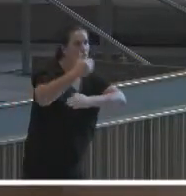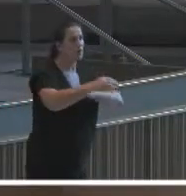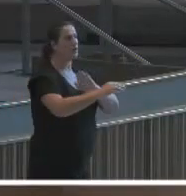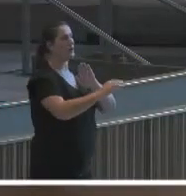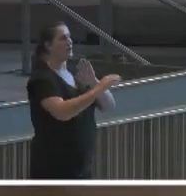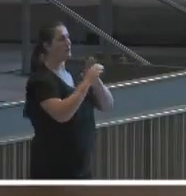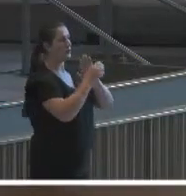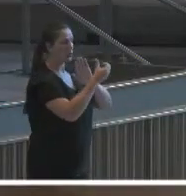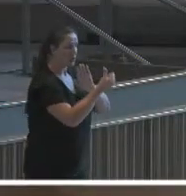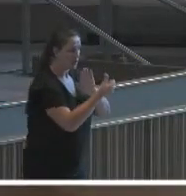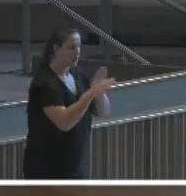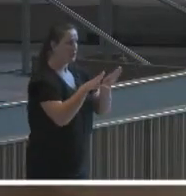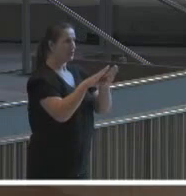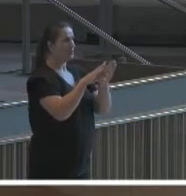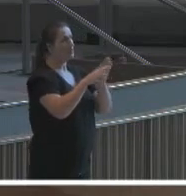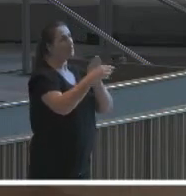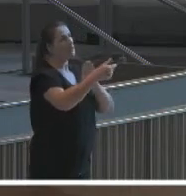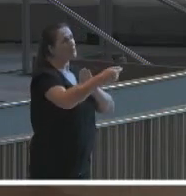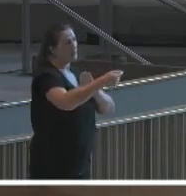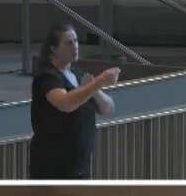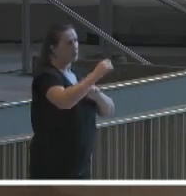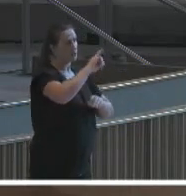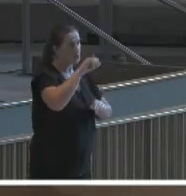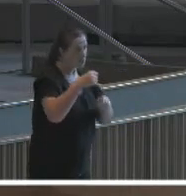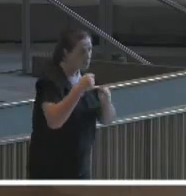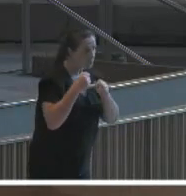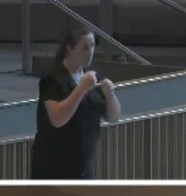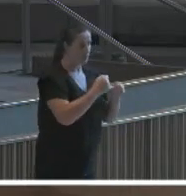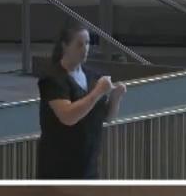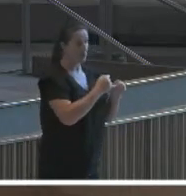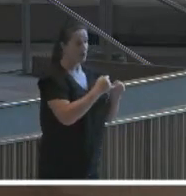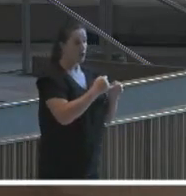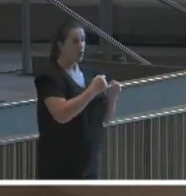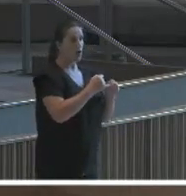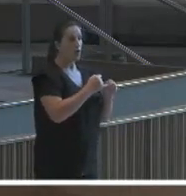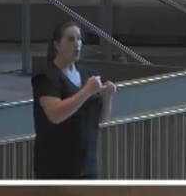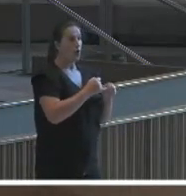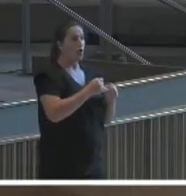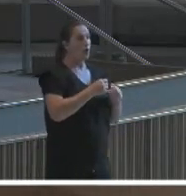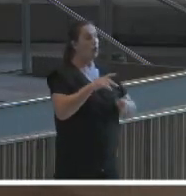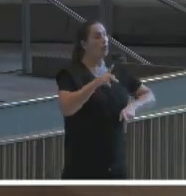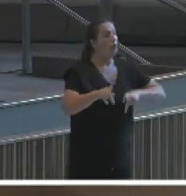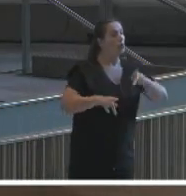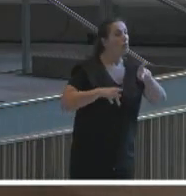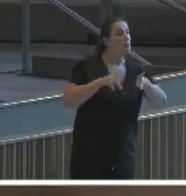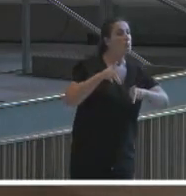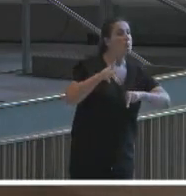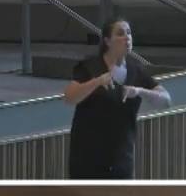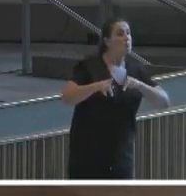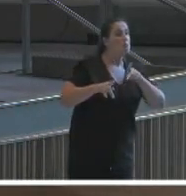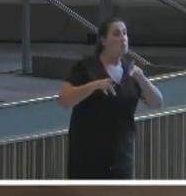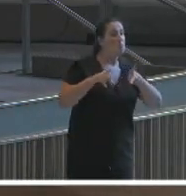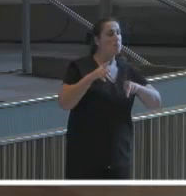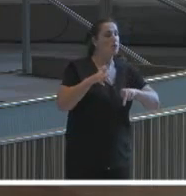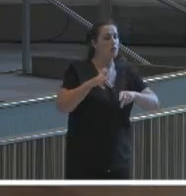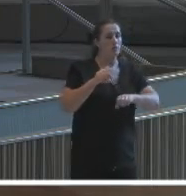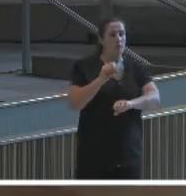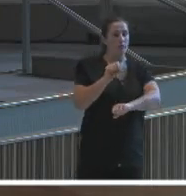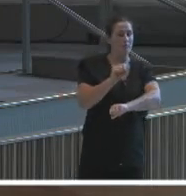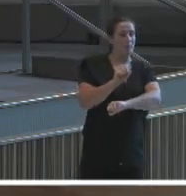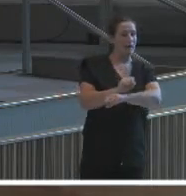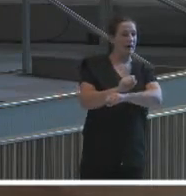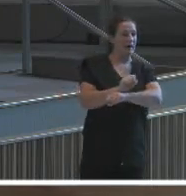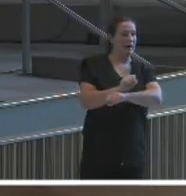no capítulo 7 de Josué. O povo estava parado diante de uns obstáculos impossíveis,